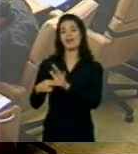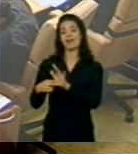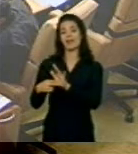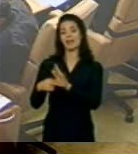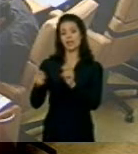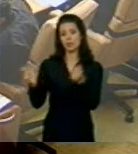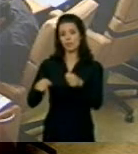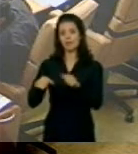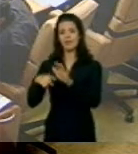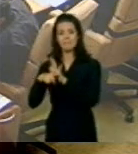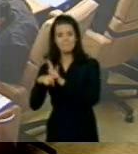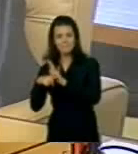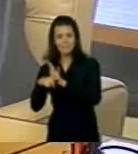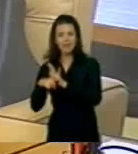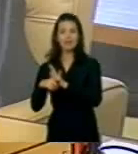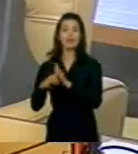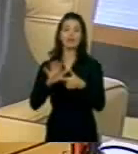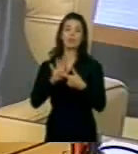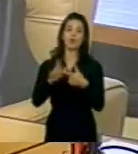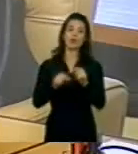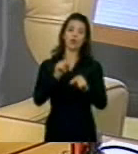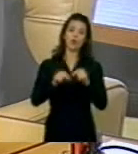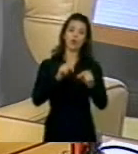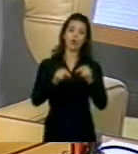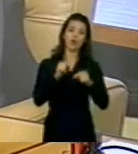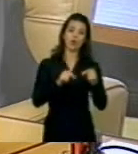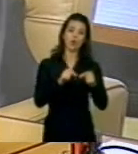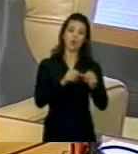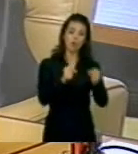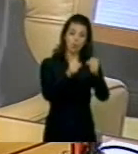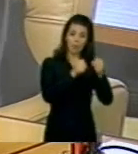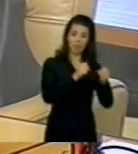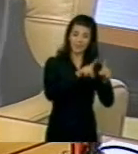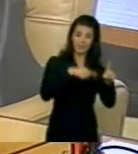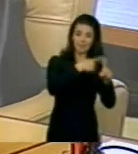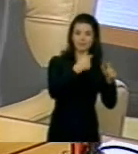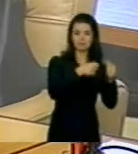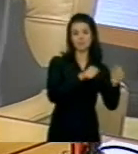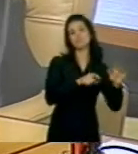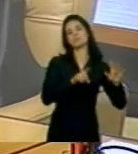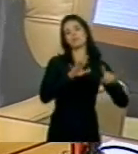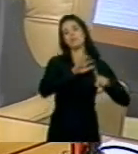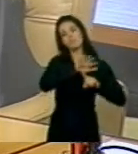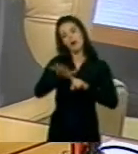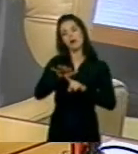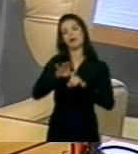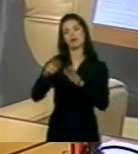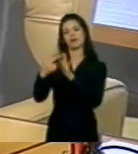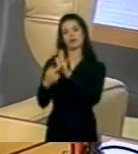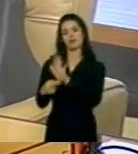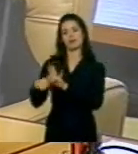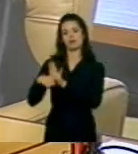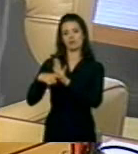de um poder maior efetivamente abarque o poder menor viabilizado pela regra